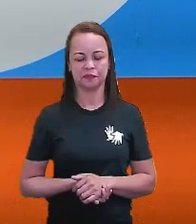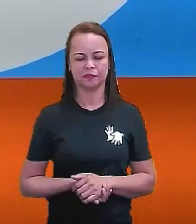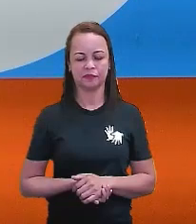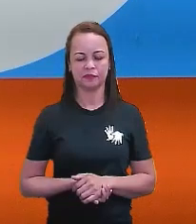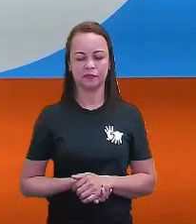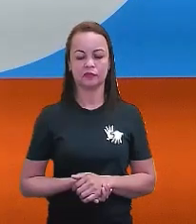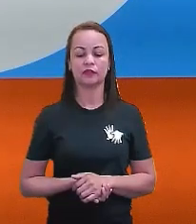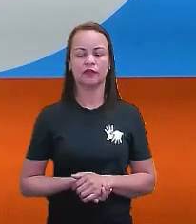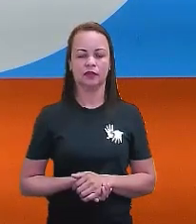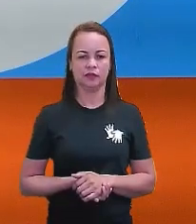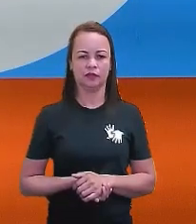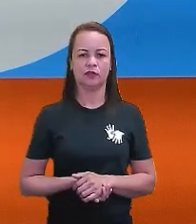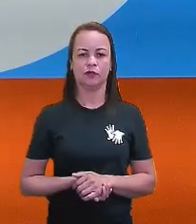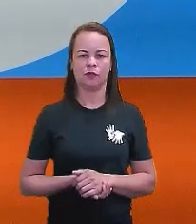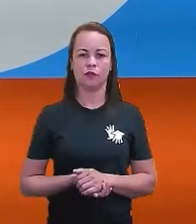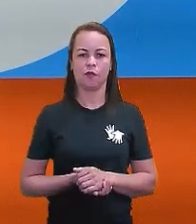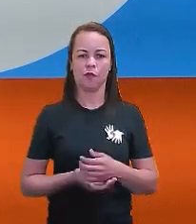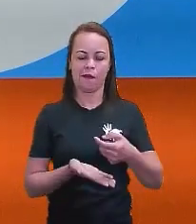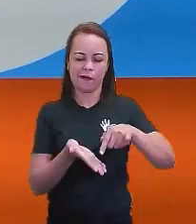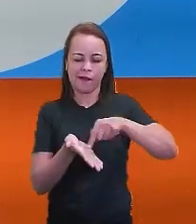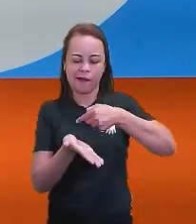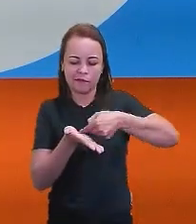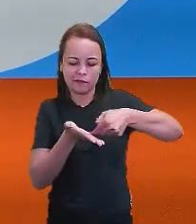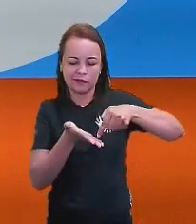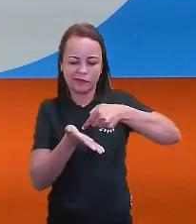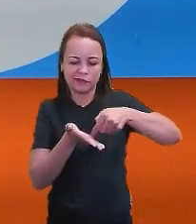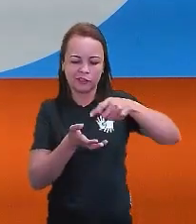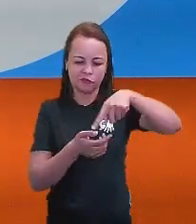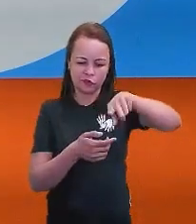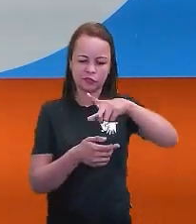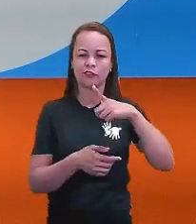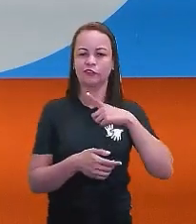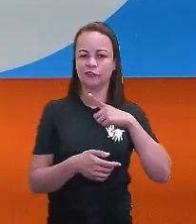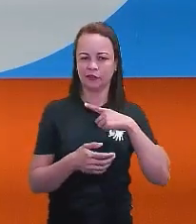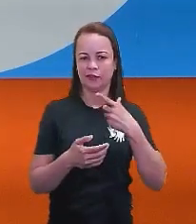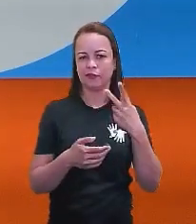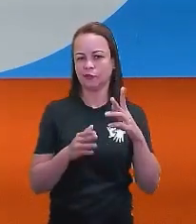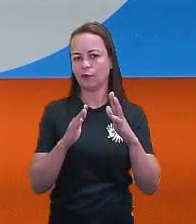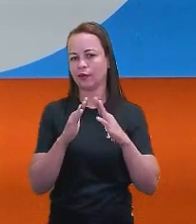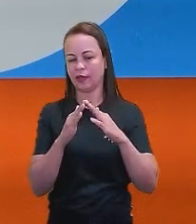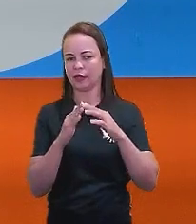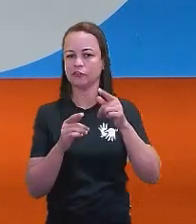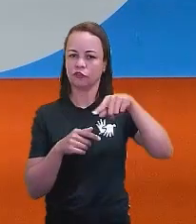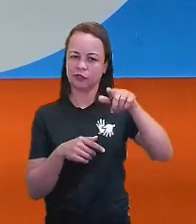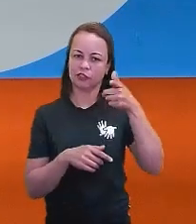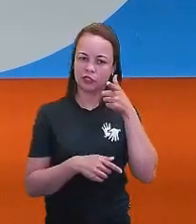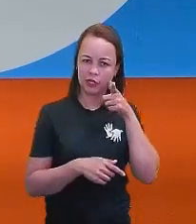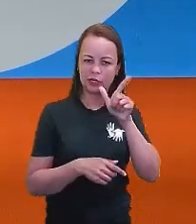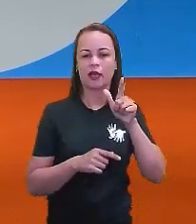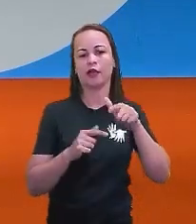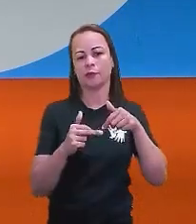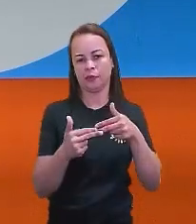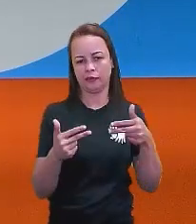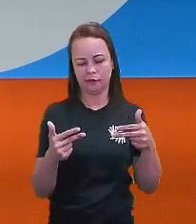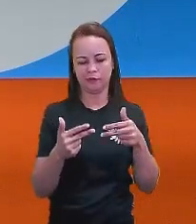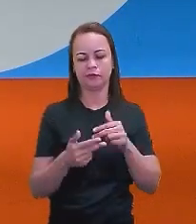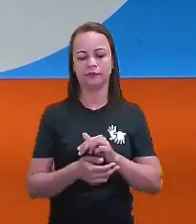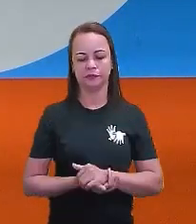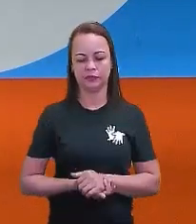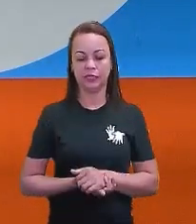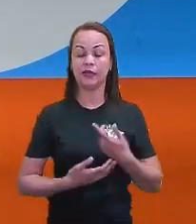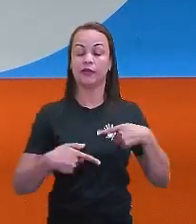com canetinha que vocês têm em casa, que vocês receberam esse material. Então vocês fazem ela. E também